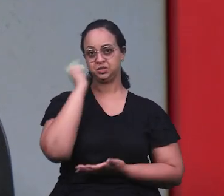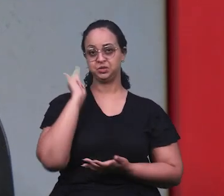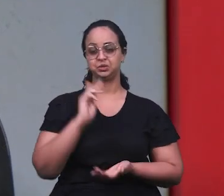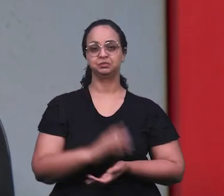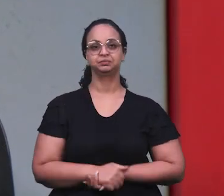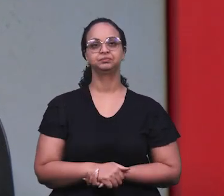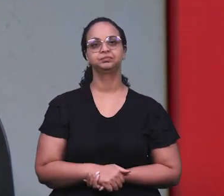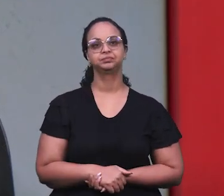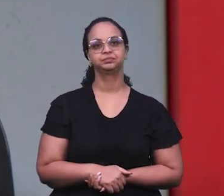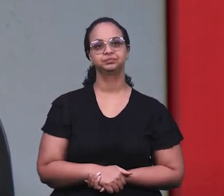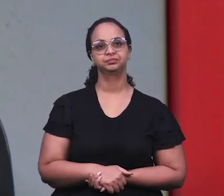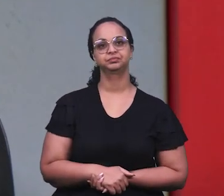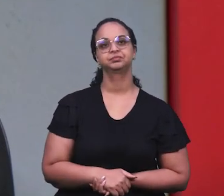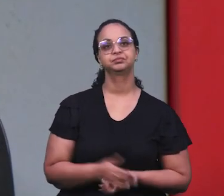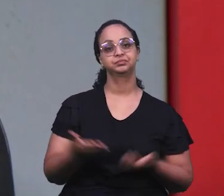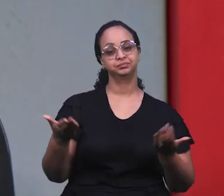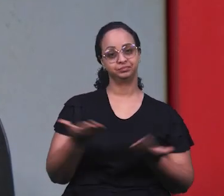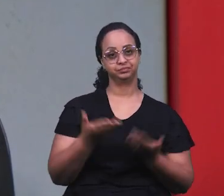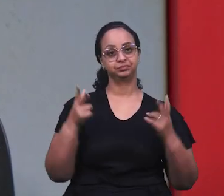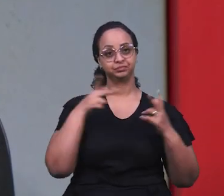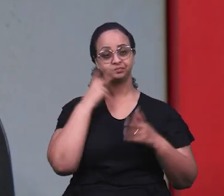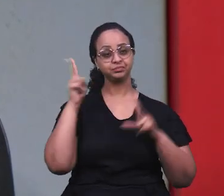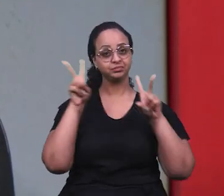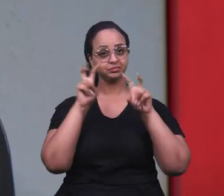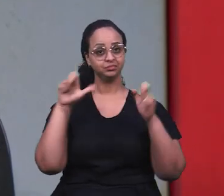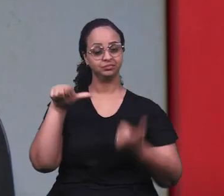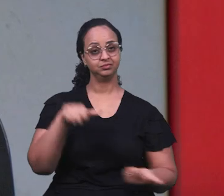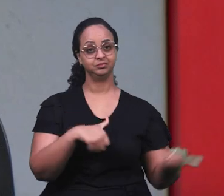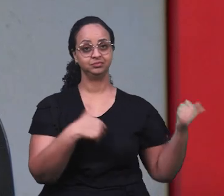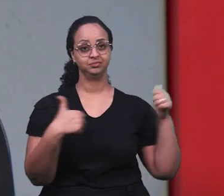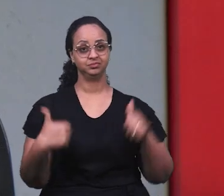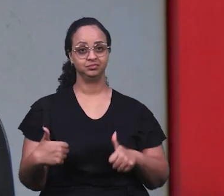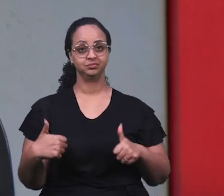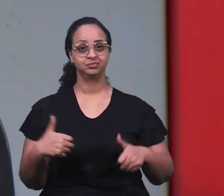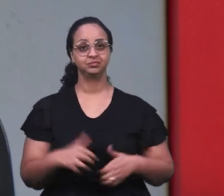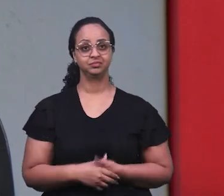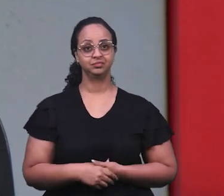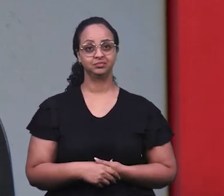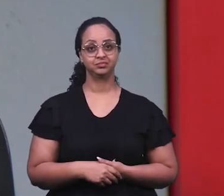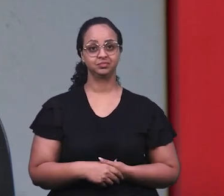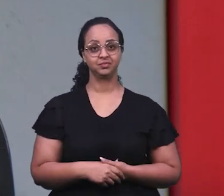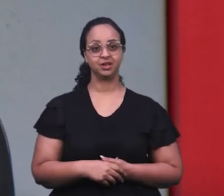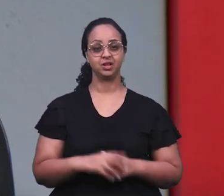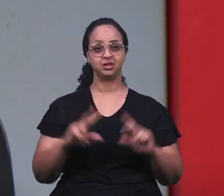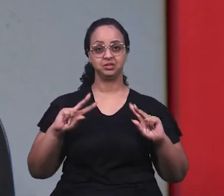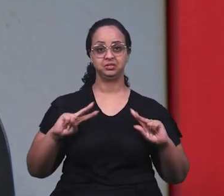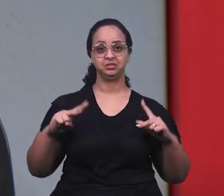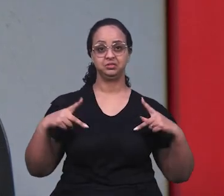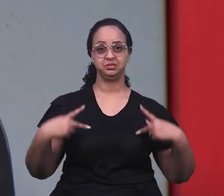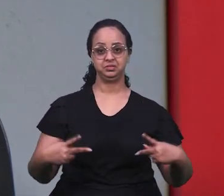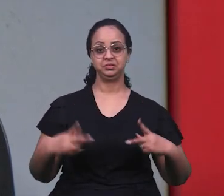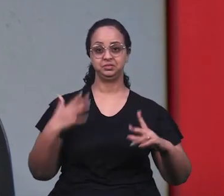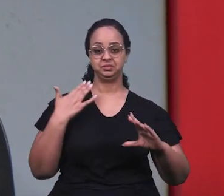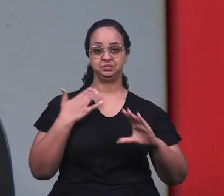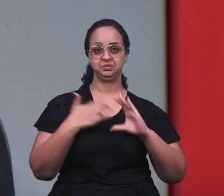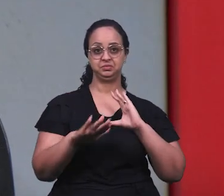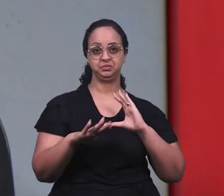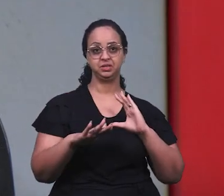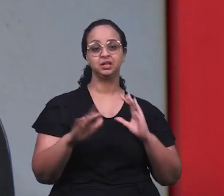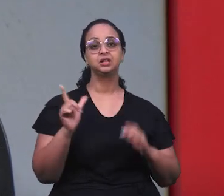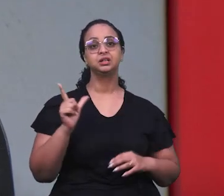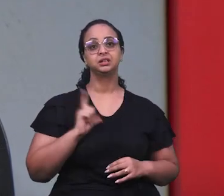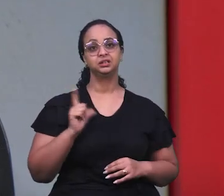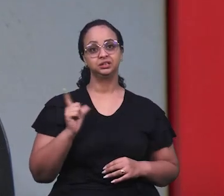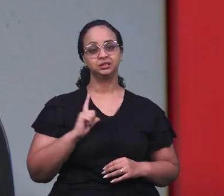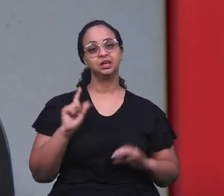Amém? Então, hoje nós vamos falar sobre o batismo, mas antes de todas as coisas, vamos falar aqui sobre um link, a gente vai deixar um QR Code aqui para que os irmãos possam